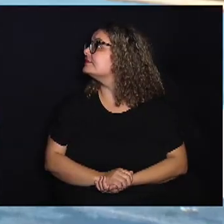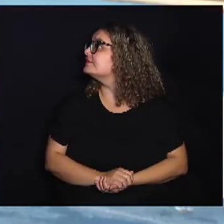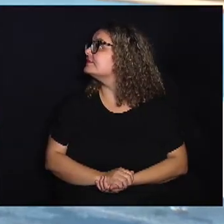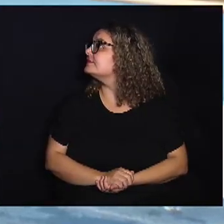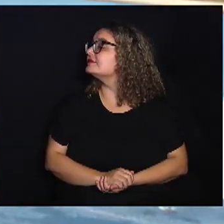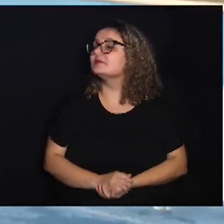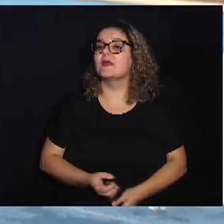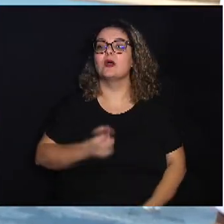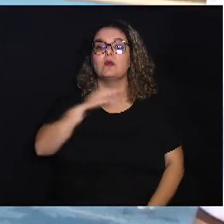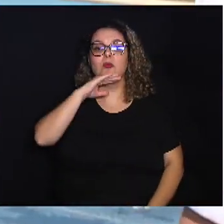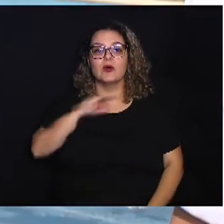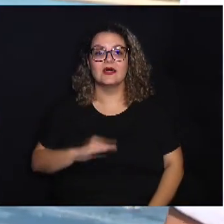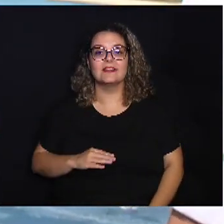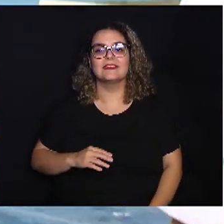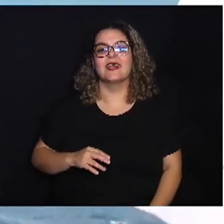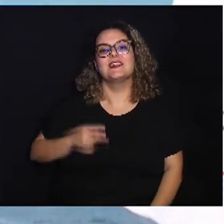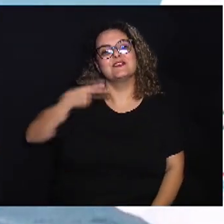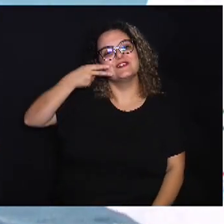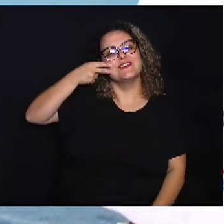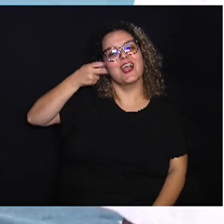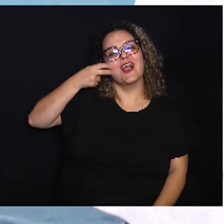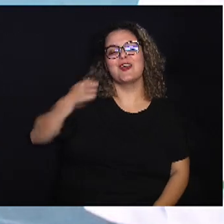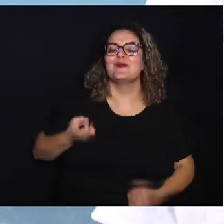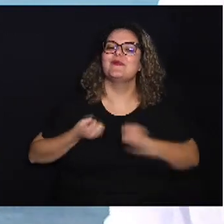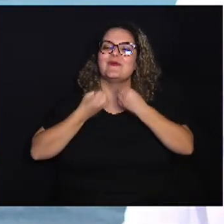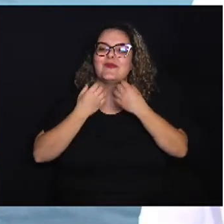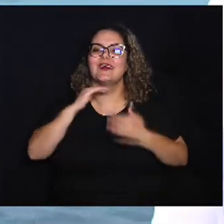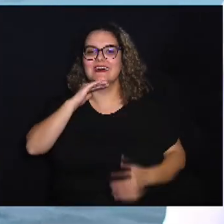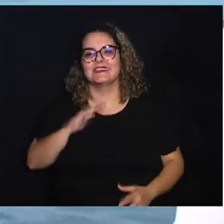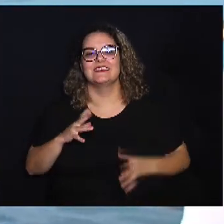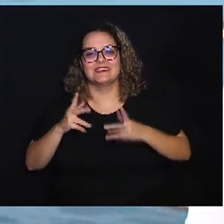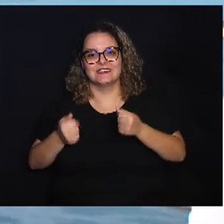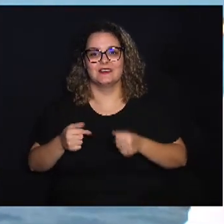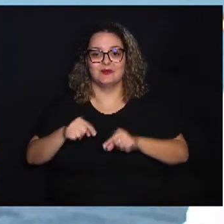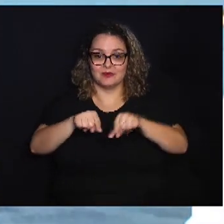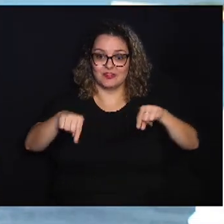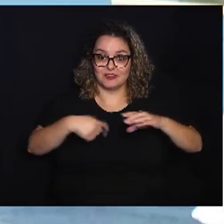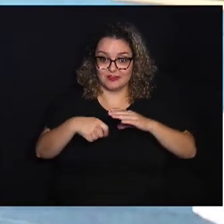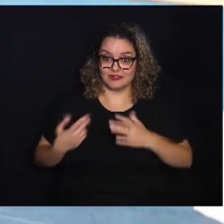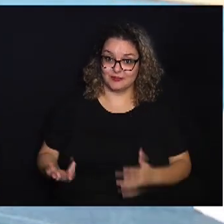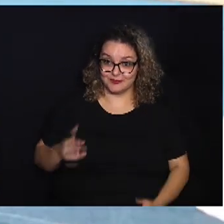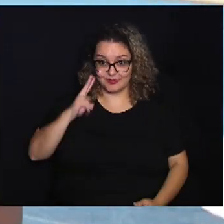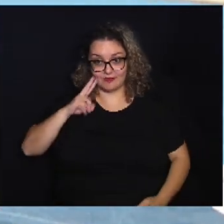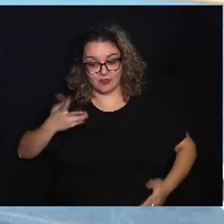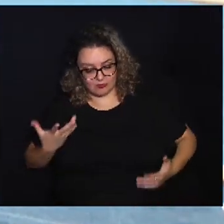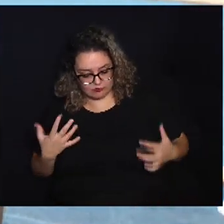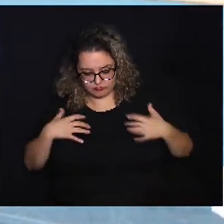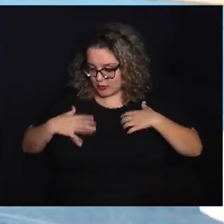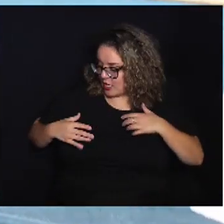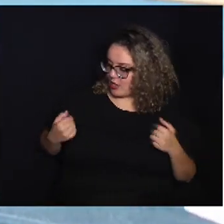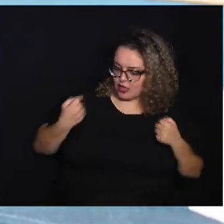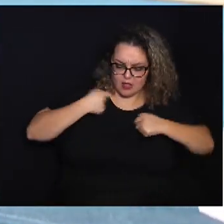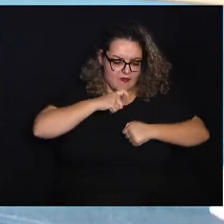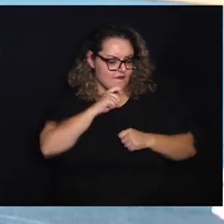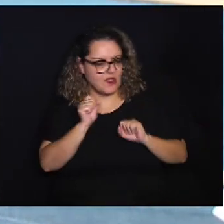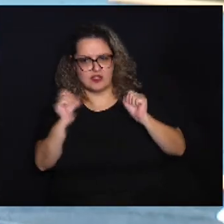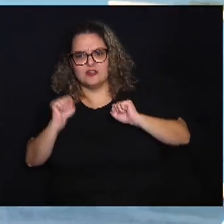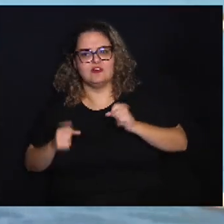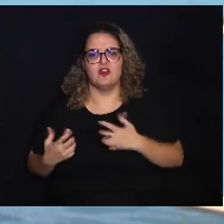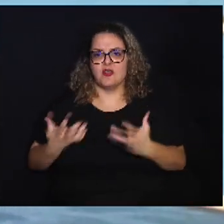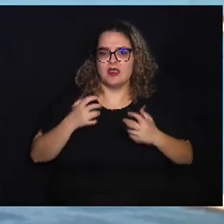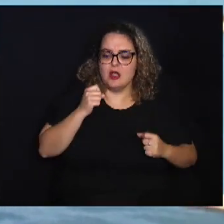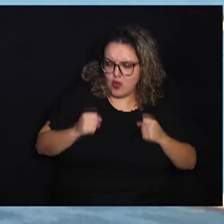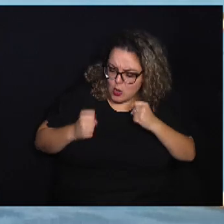Boa tarde para você, Rafael. Boa tarde a todos. Pessoal aí do estúdio, muito boa tarde. Já vi que eu tô no clima, nada de frio por aqui. Tô querendo sair